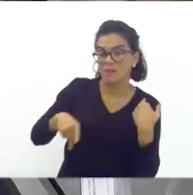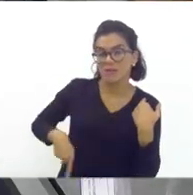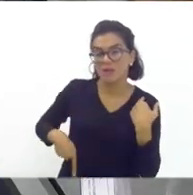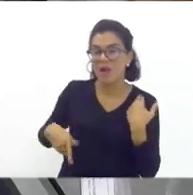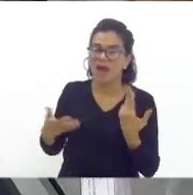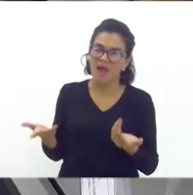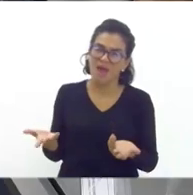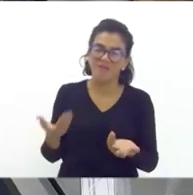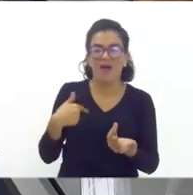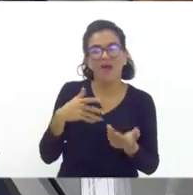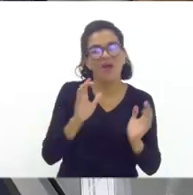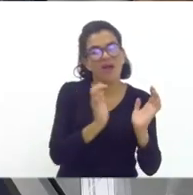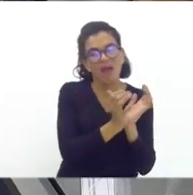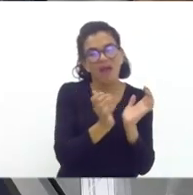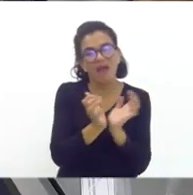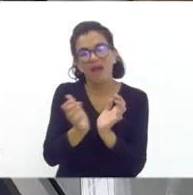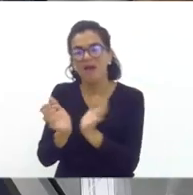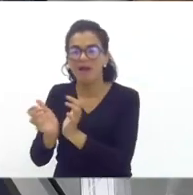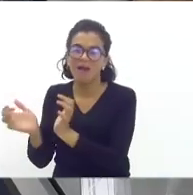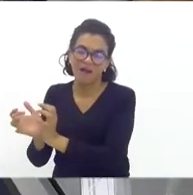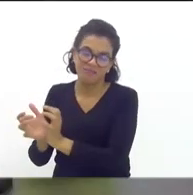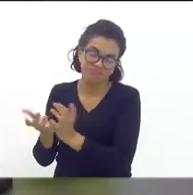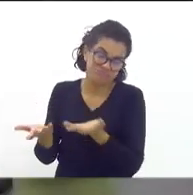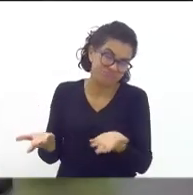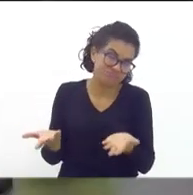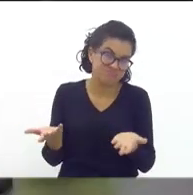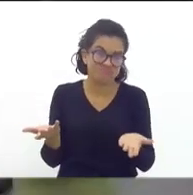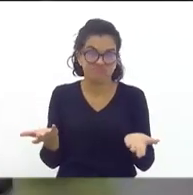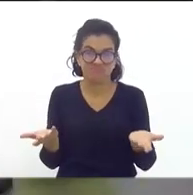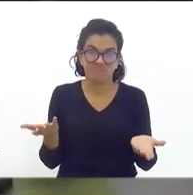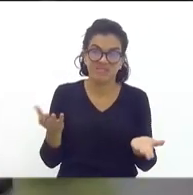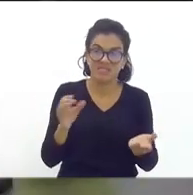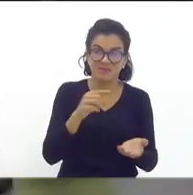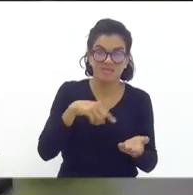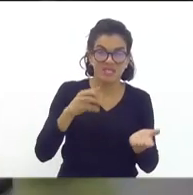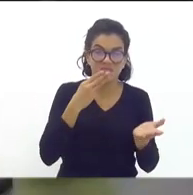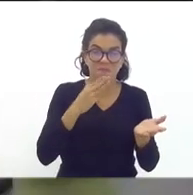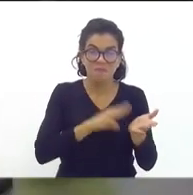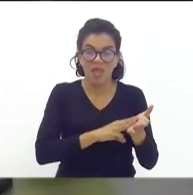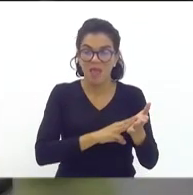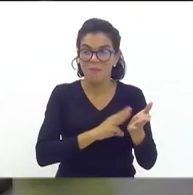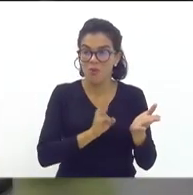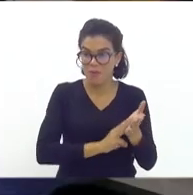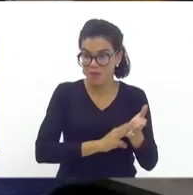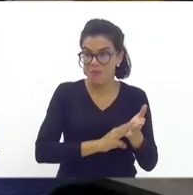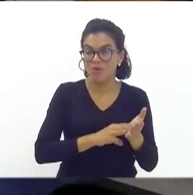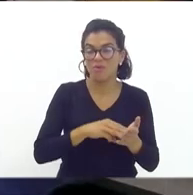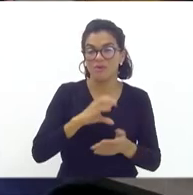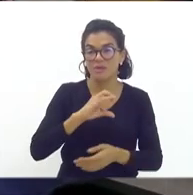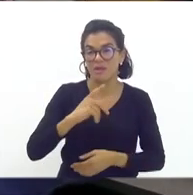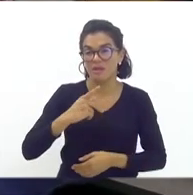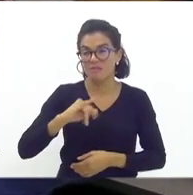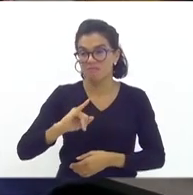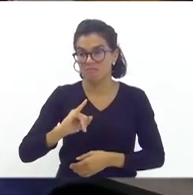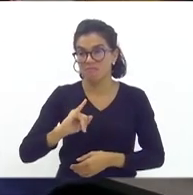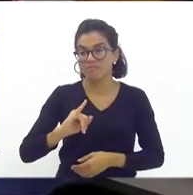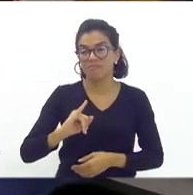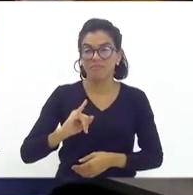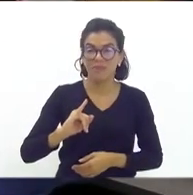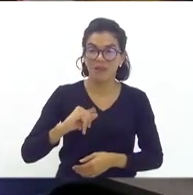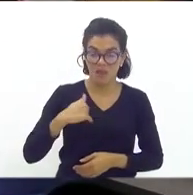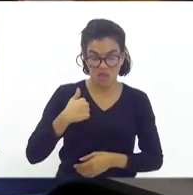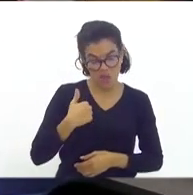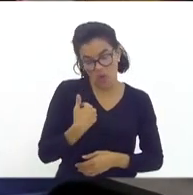parte para ouvir os campos técnicos a diretorias se os deputados membros da CPI eh se colocarem dessa forma eu